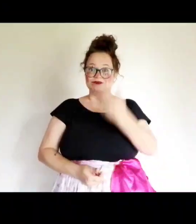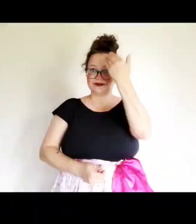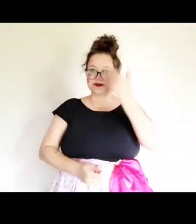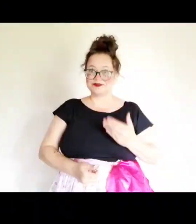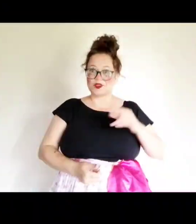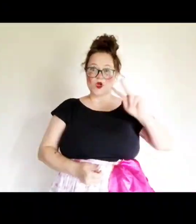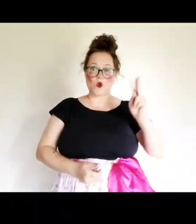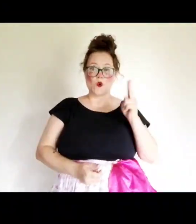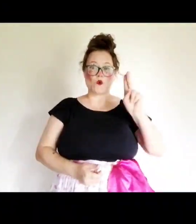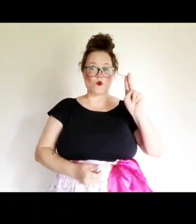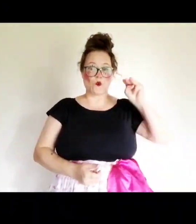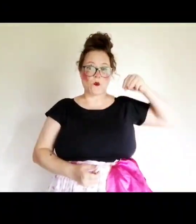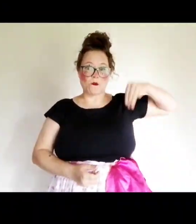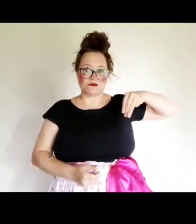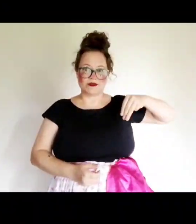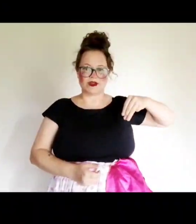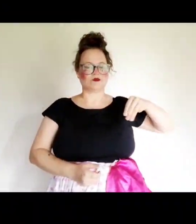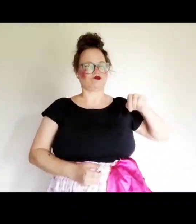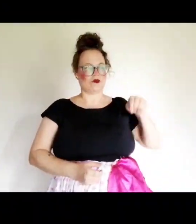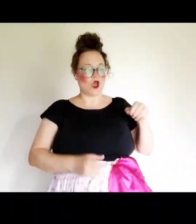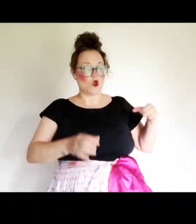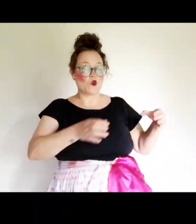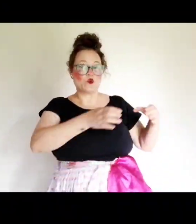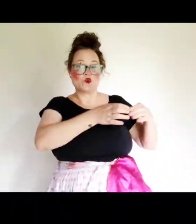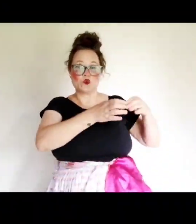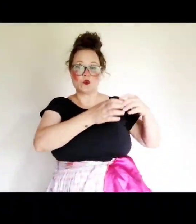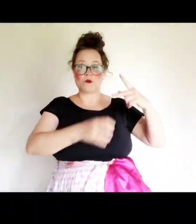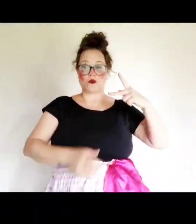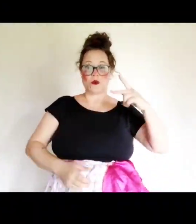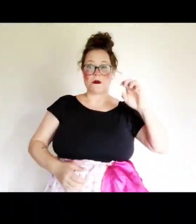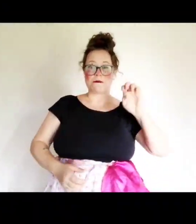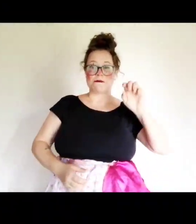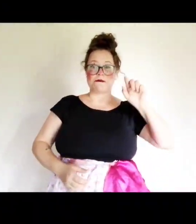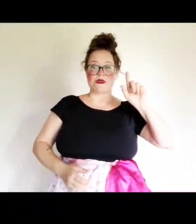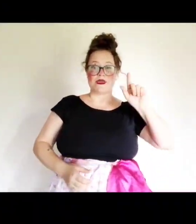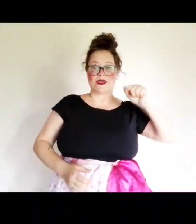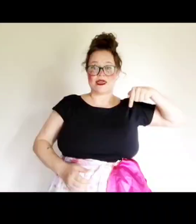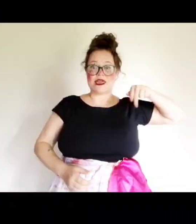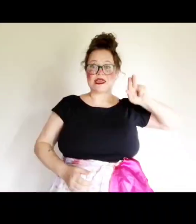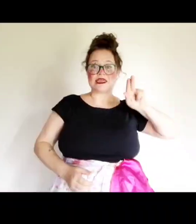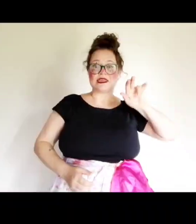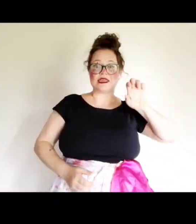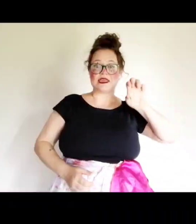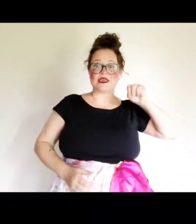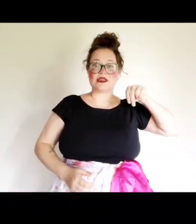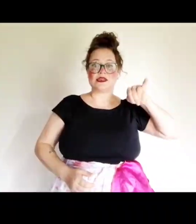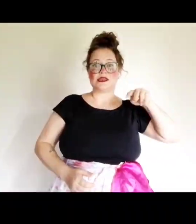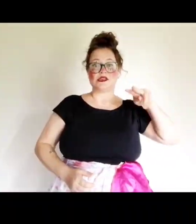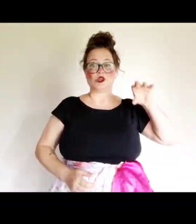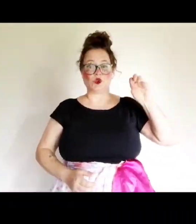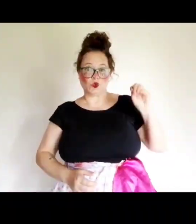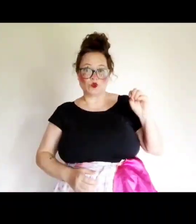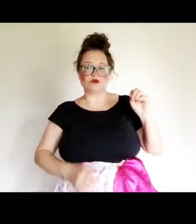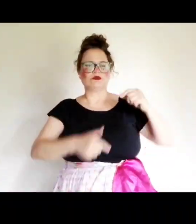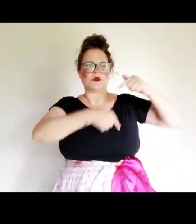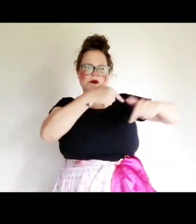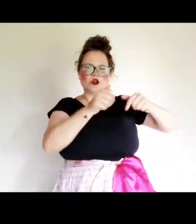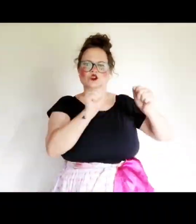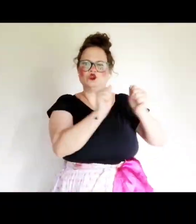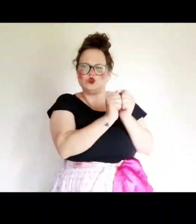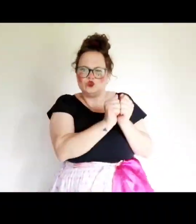Eu sou Humberto Soares, faço parte da Pequeninos Grupo de Arte e trabalho com o artista Alex